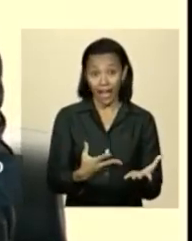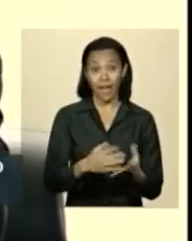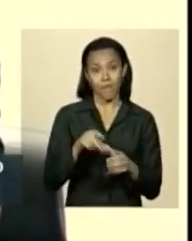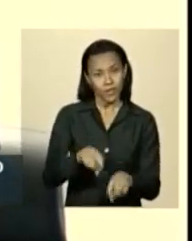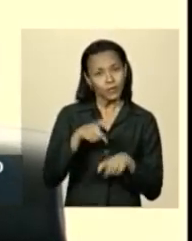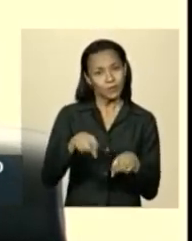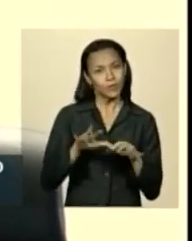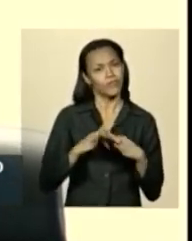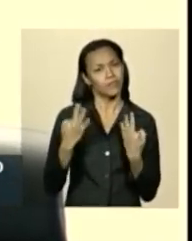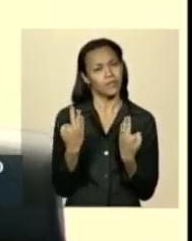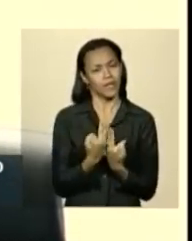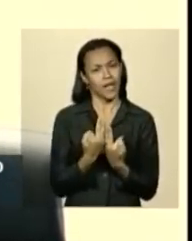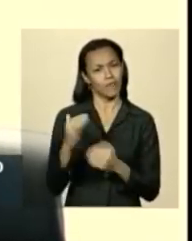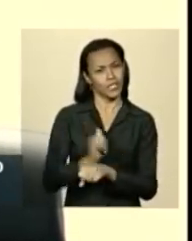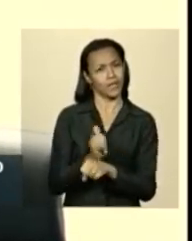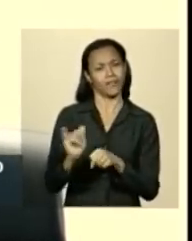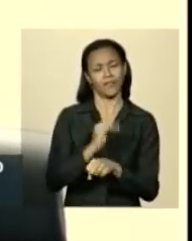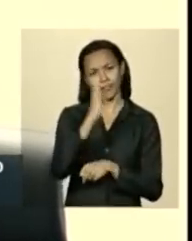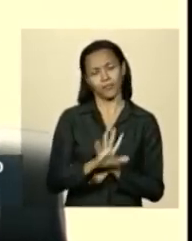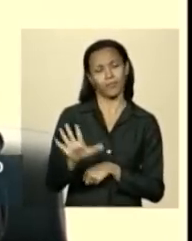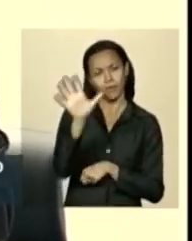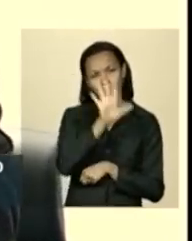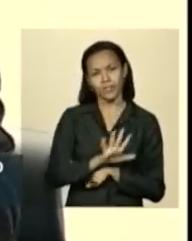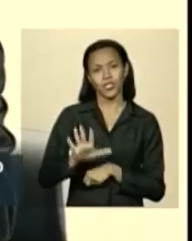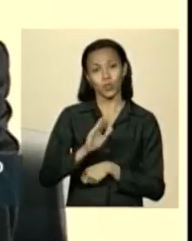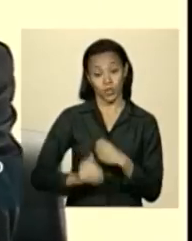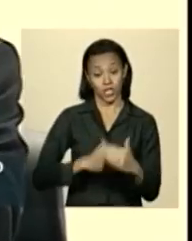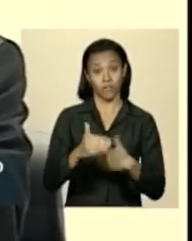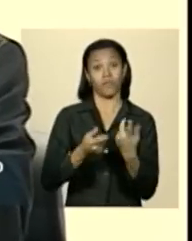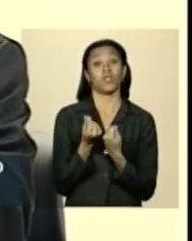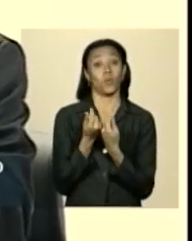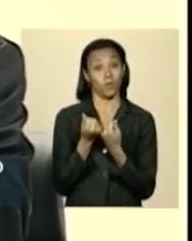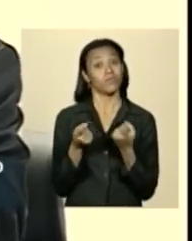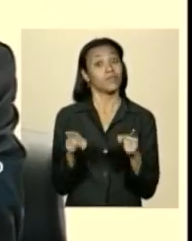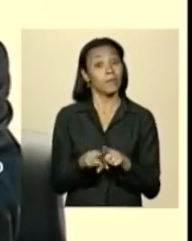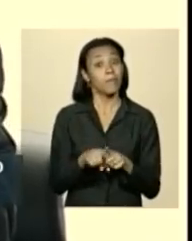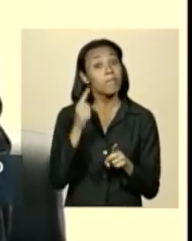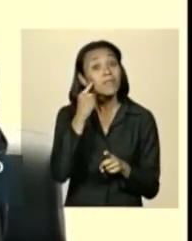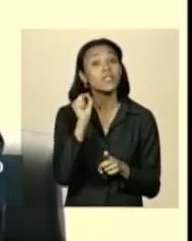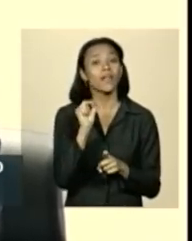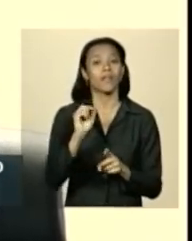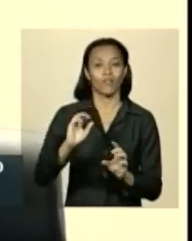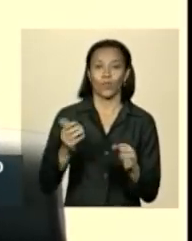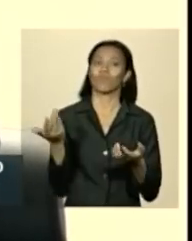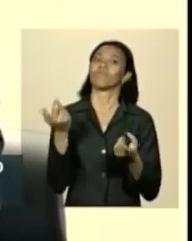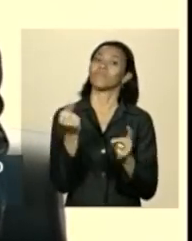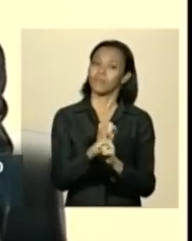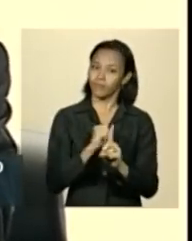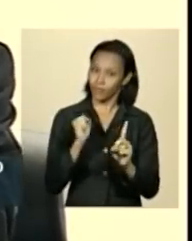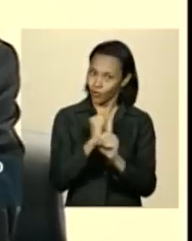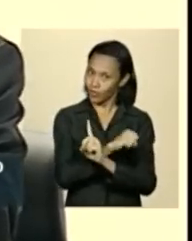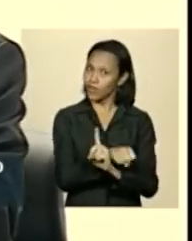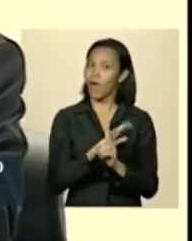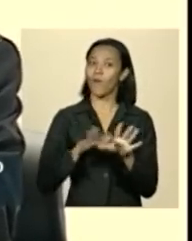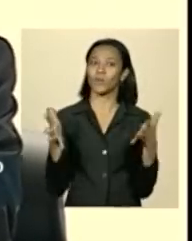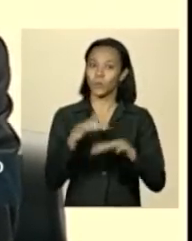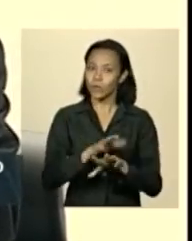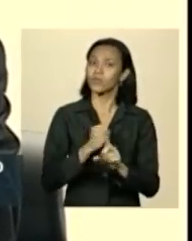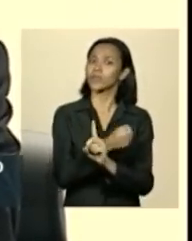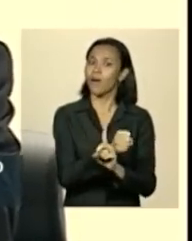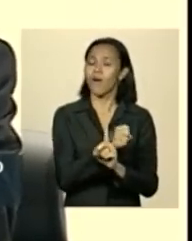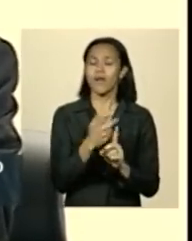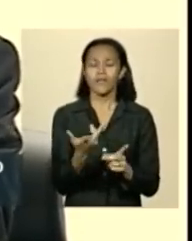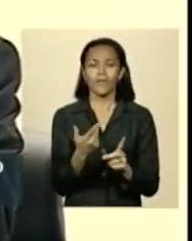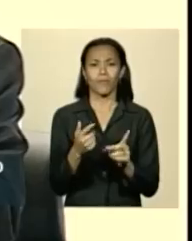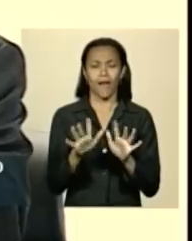na estratégia Nacional de desenvolvimento econômico com inclusão social nós não temos a menor dúvida de que a agricultura